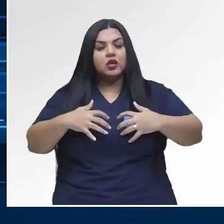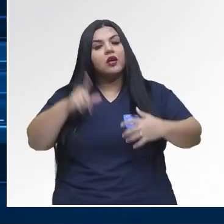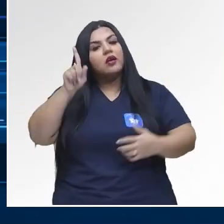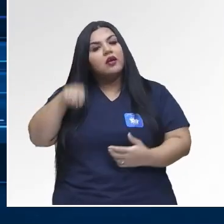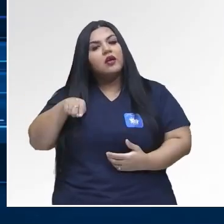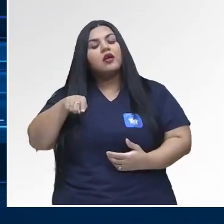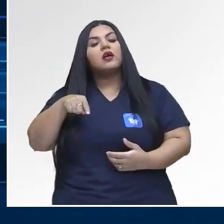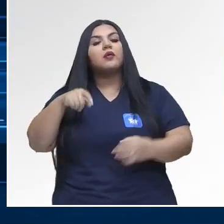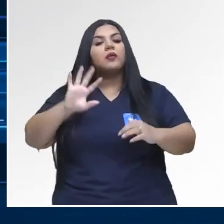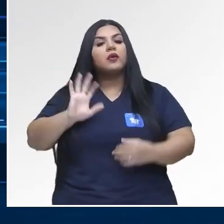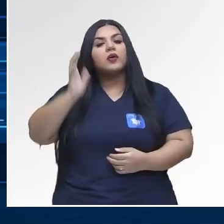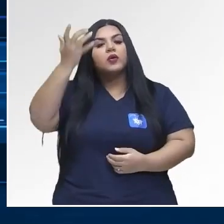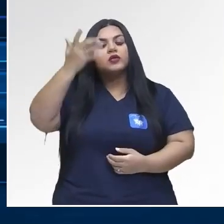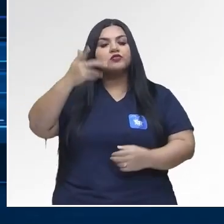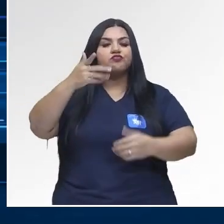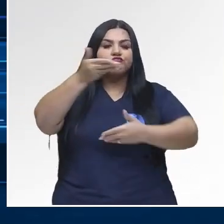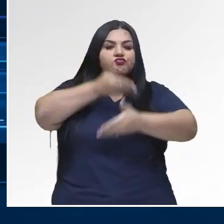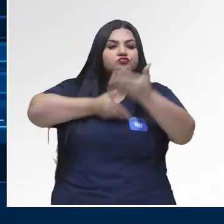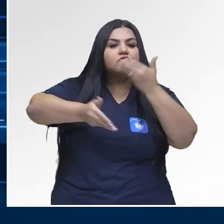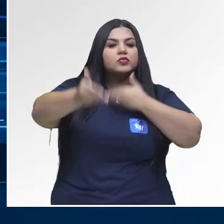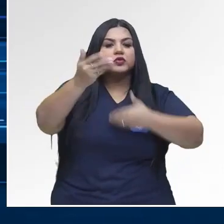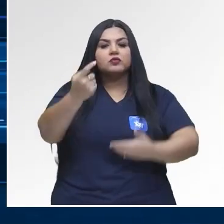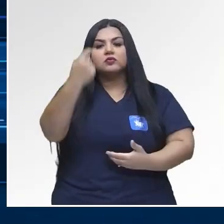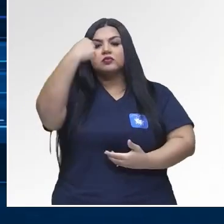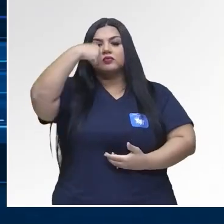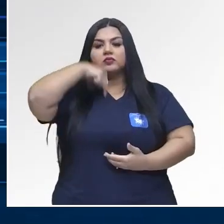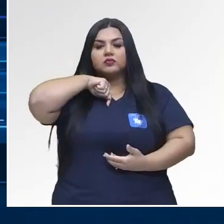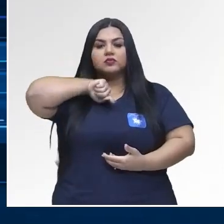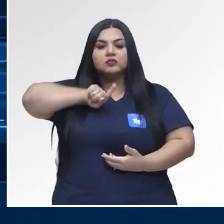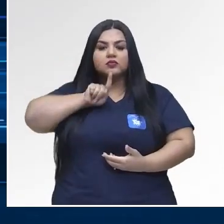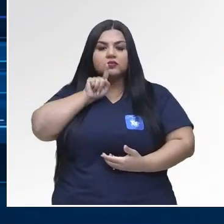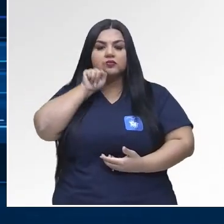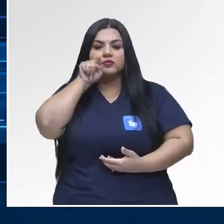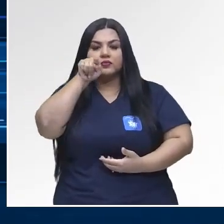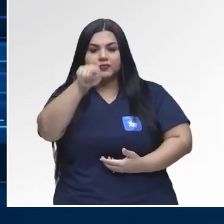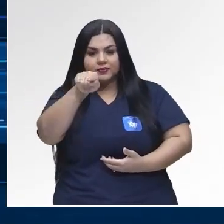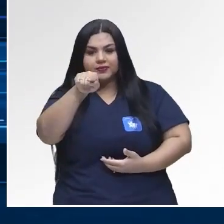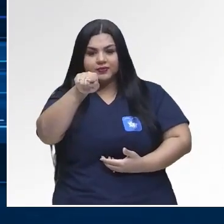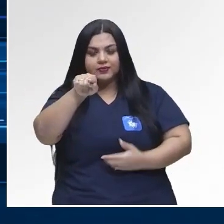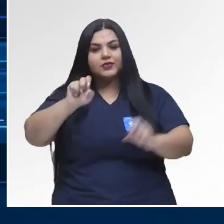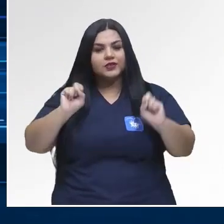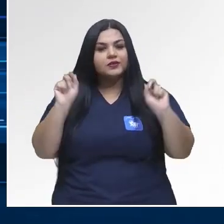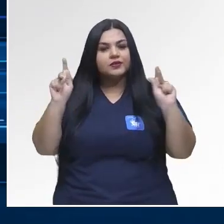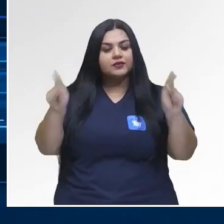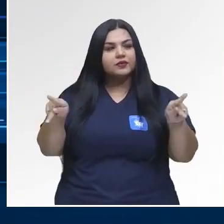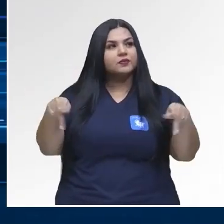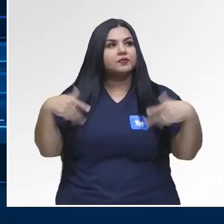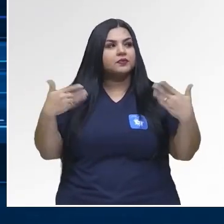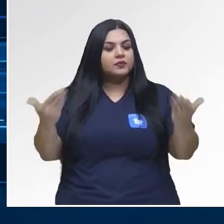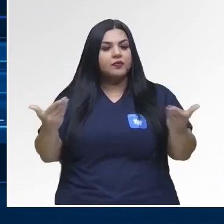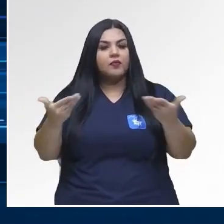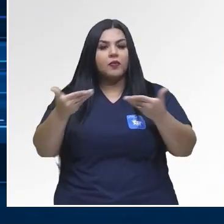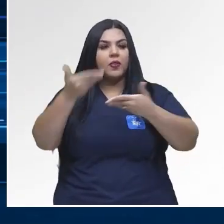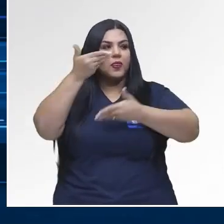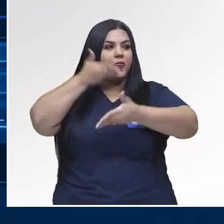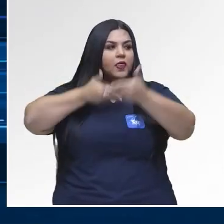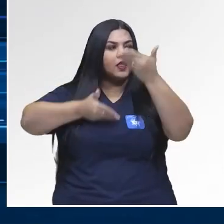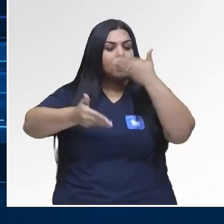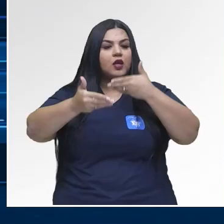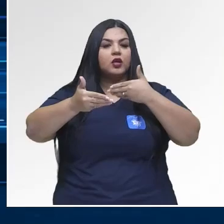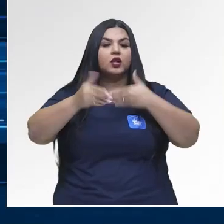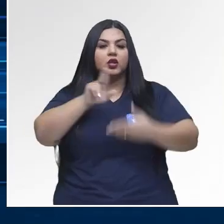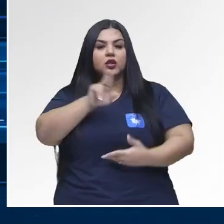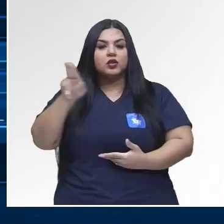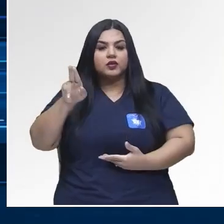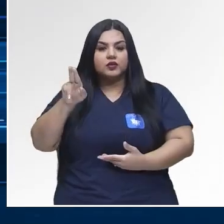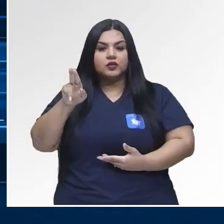para que aconteça a troca gasosa entre oxigênio e saia o gás carbônico, tá bom? E a essa troca gasosa nós damos o nome